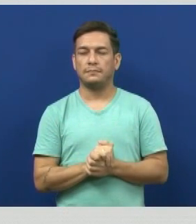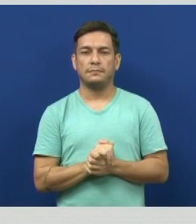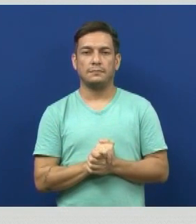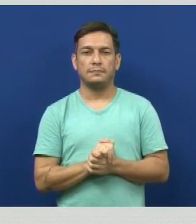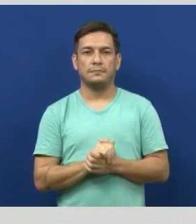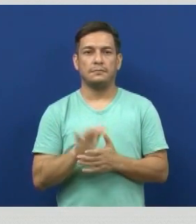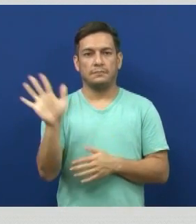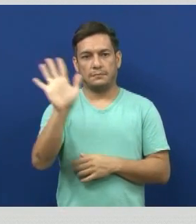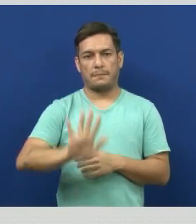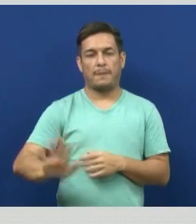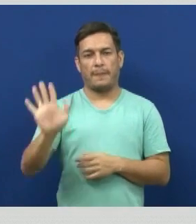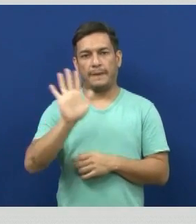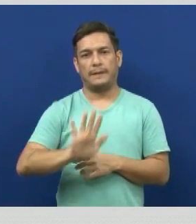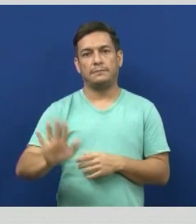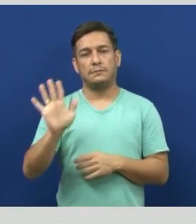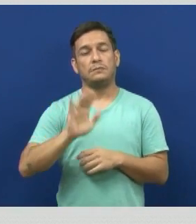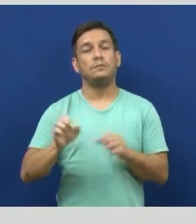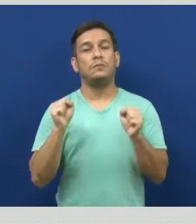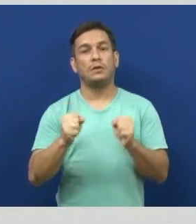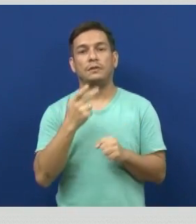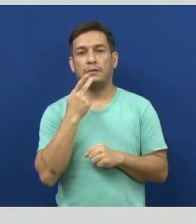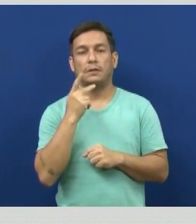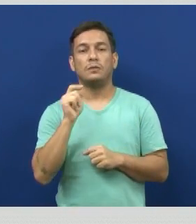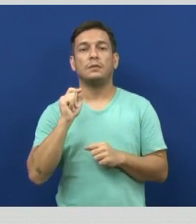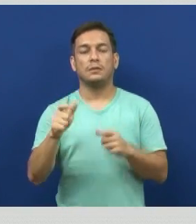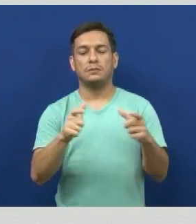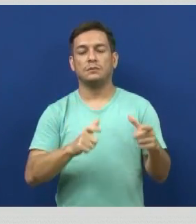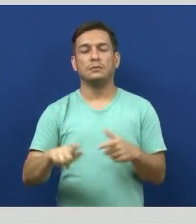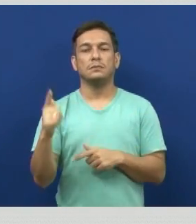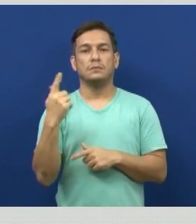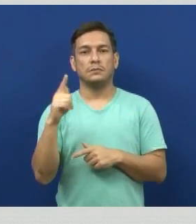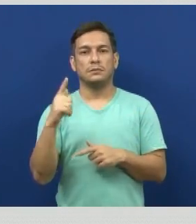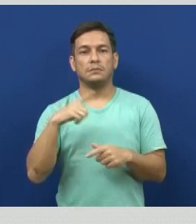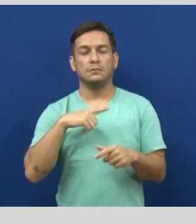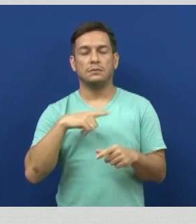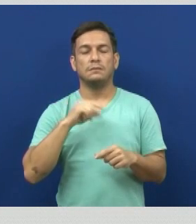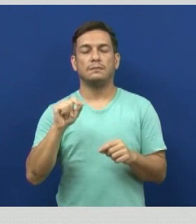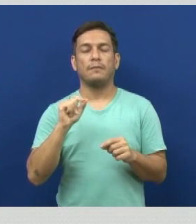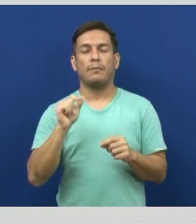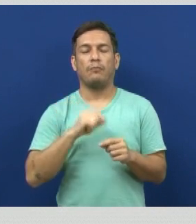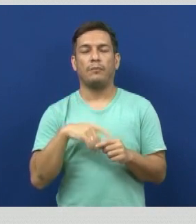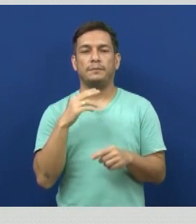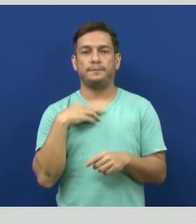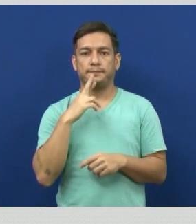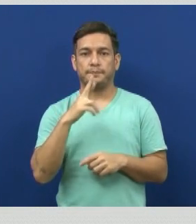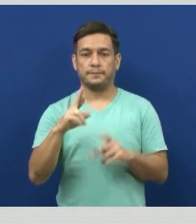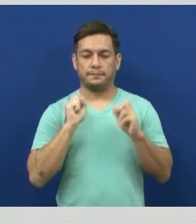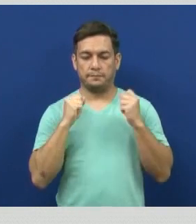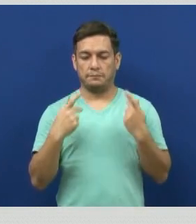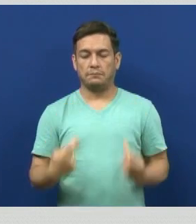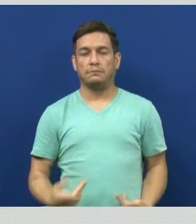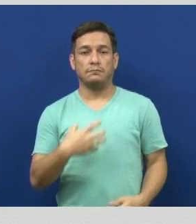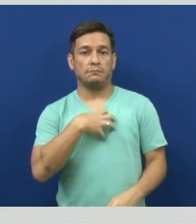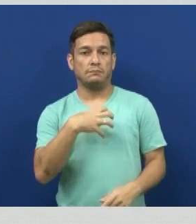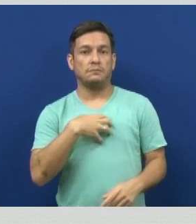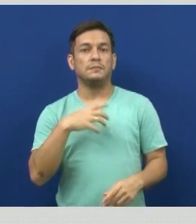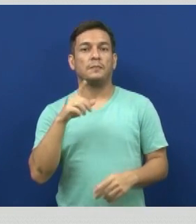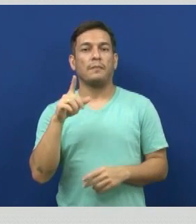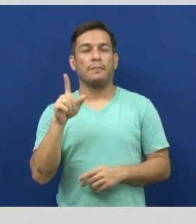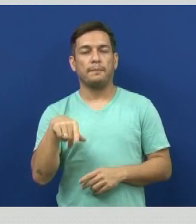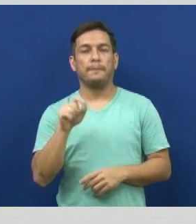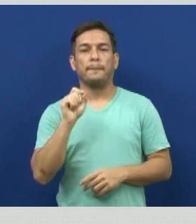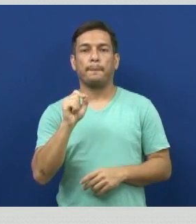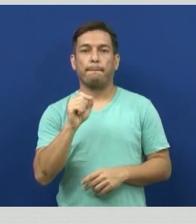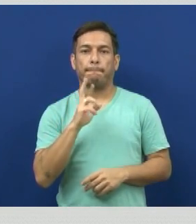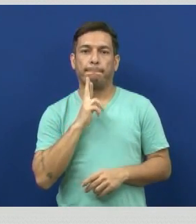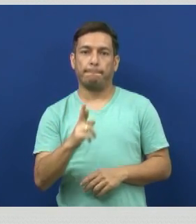De um modo geral, pode-se dizer que o espaço geográfico reúne os resultados das atividades humanas, sendo produto